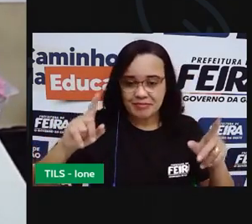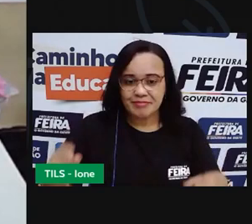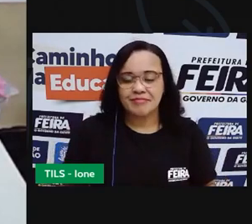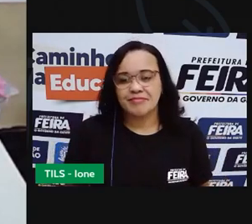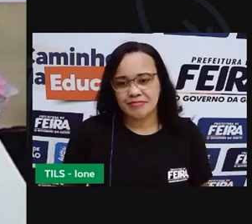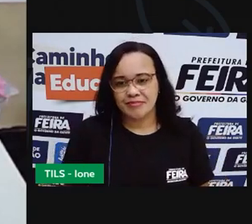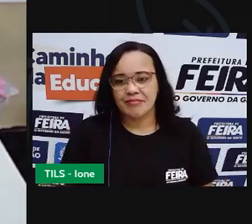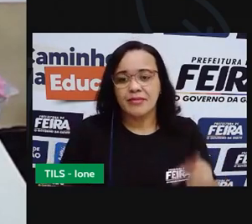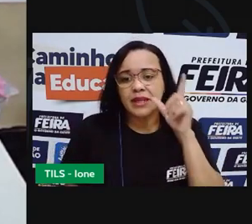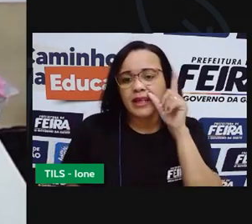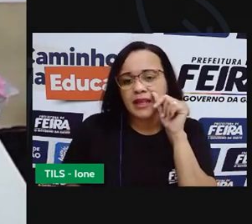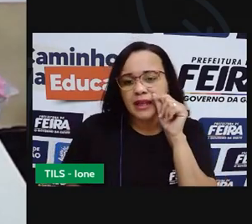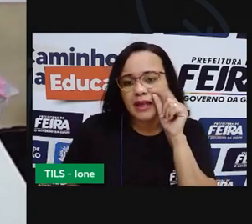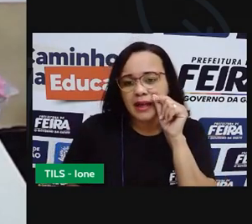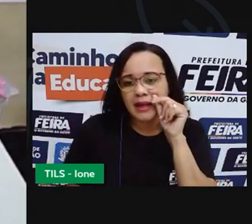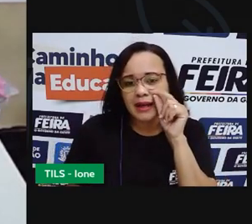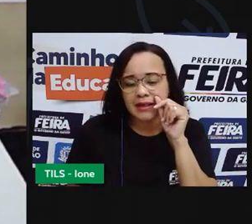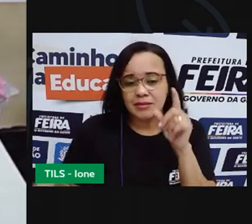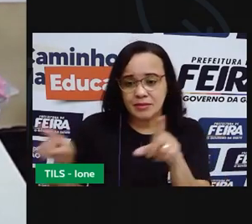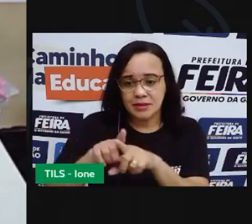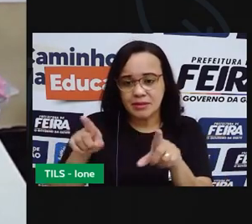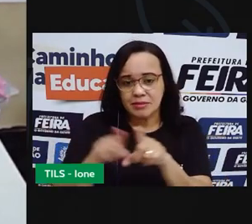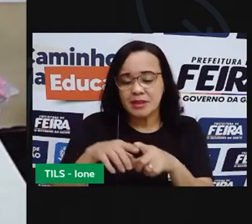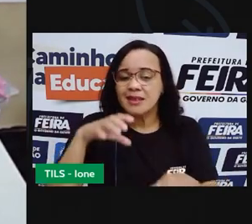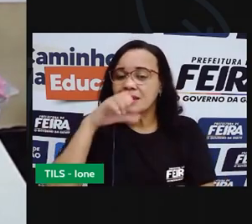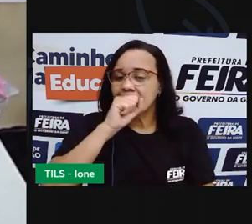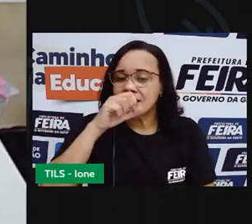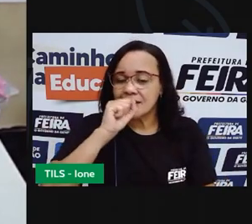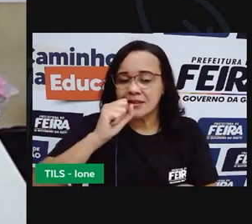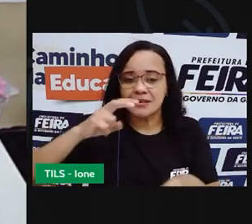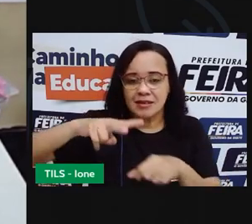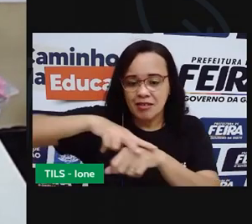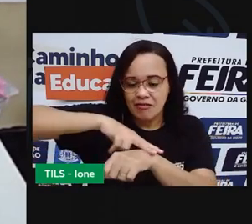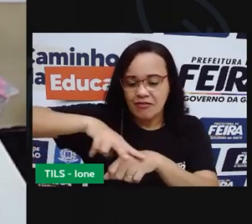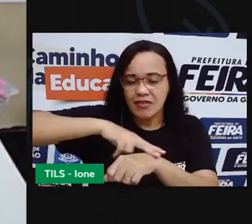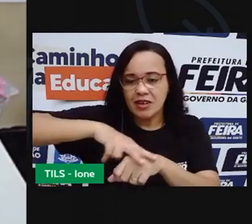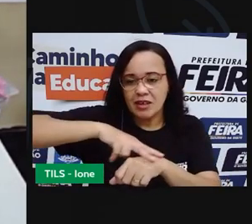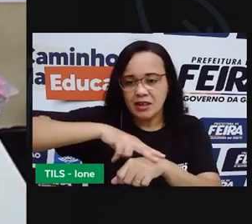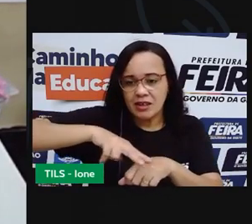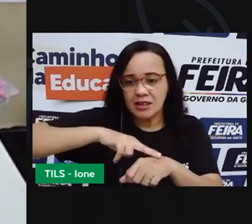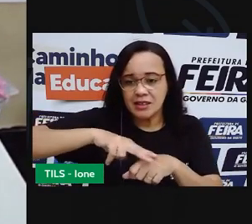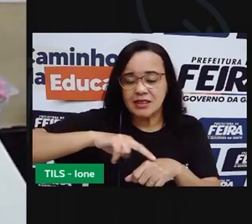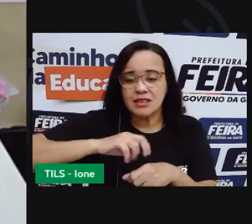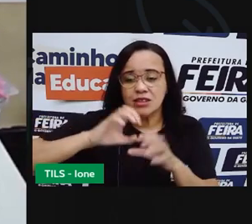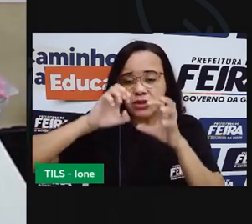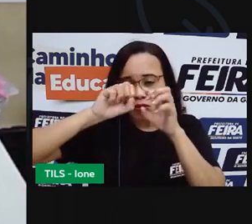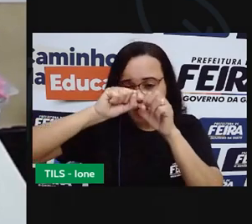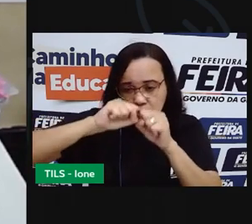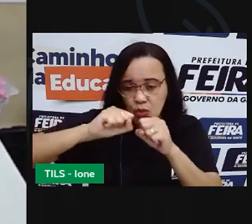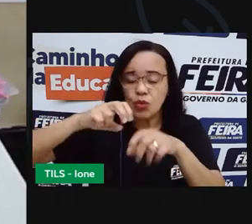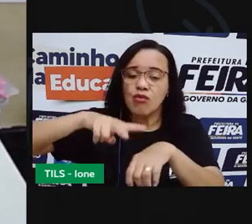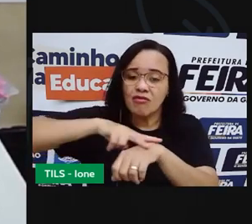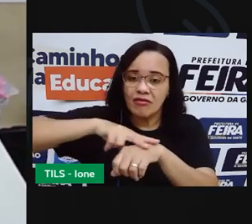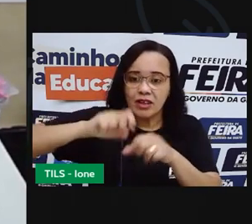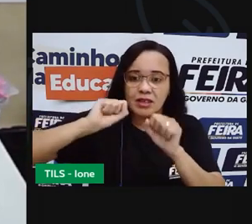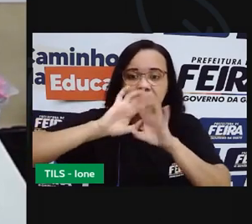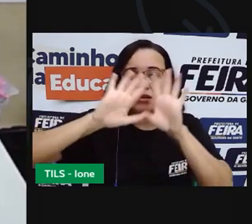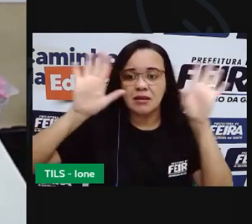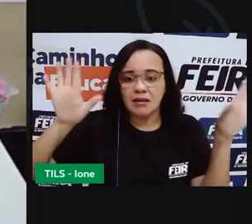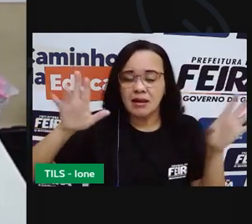Um lápis laranja, lápis verde mais escuro, um verde mais claro e um